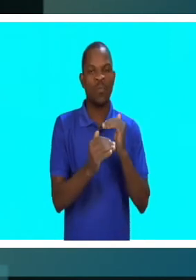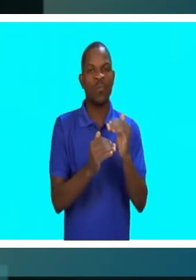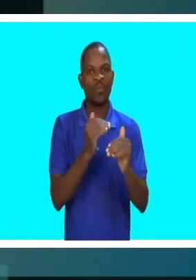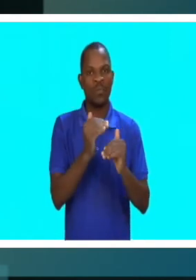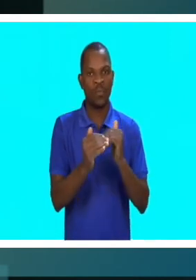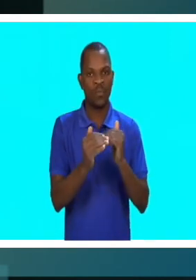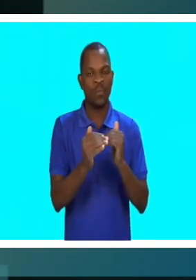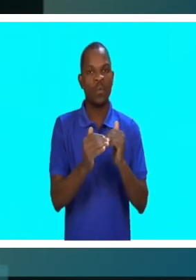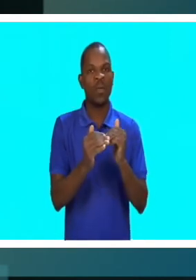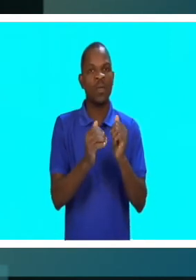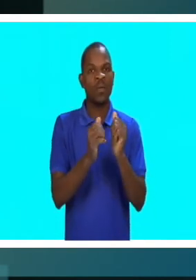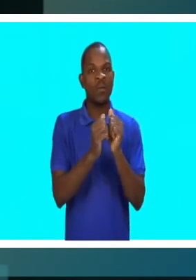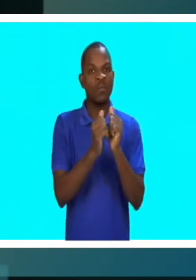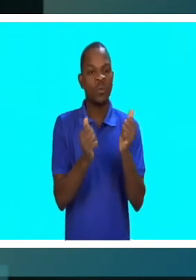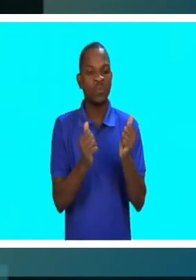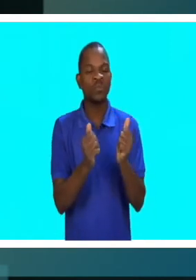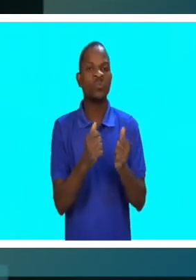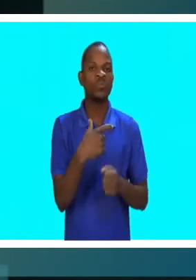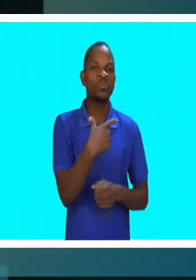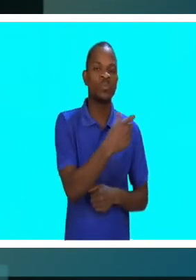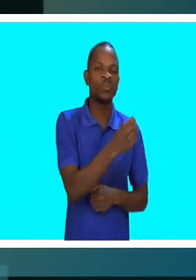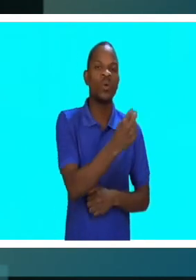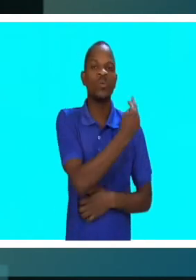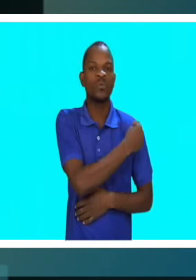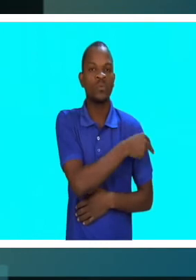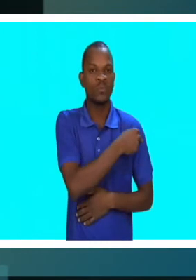seu desenvolvimento,